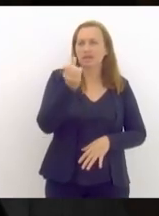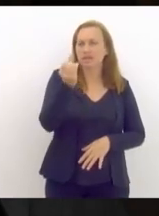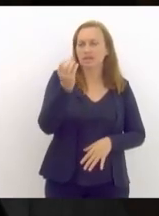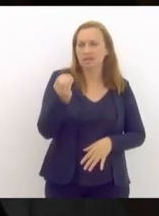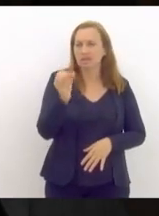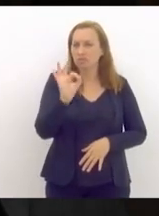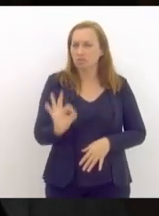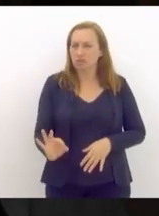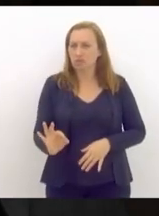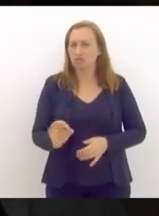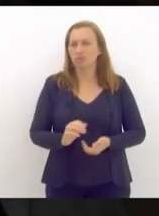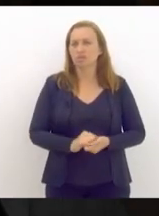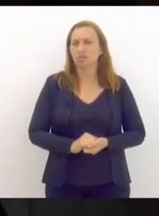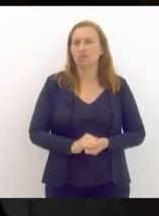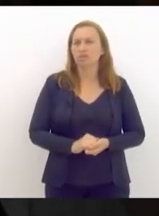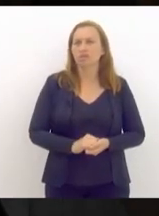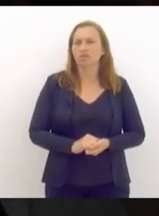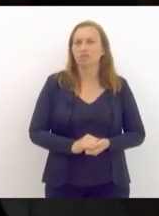60%.